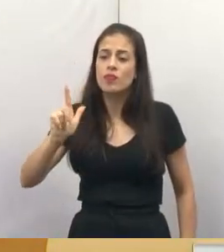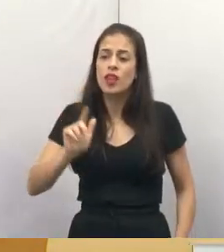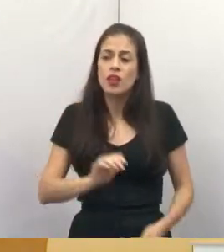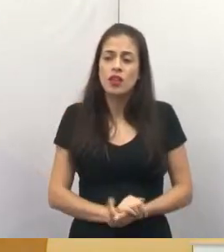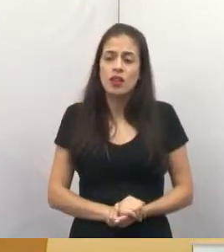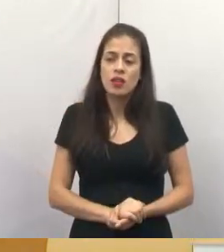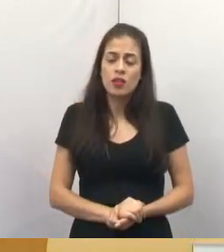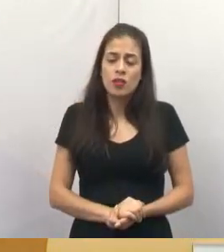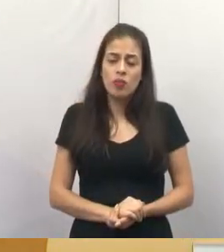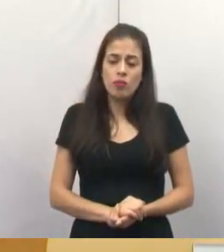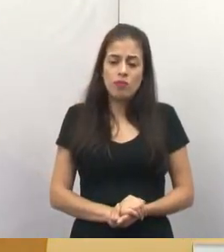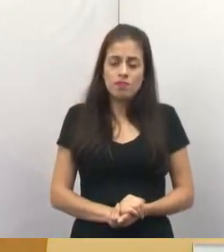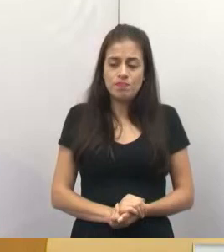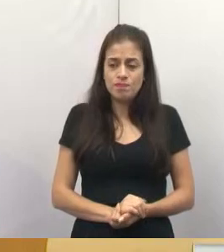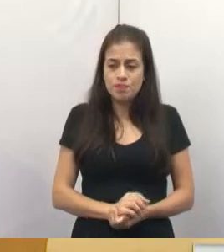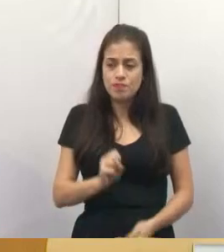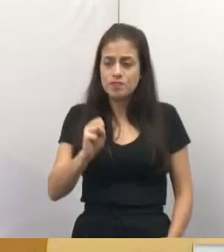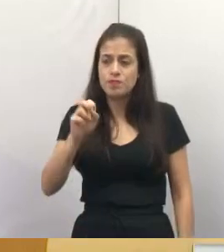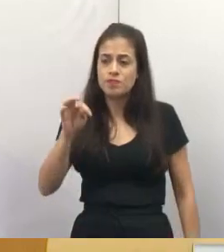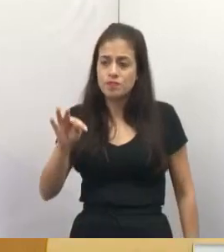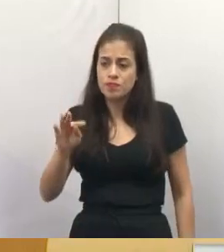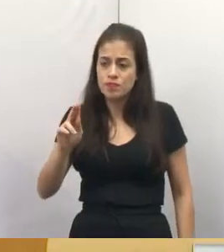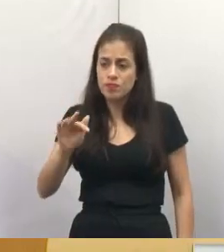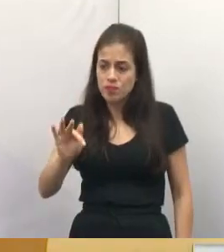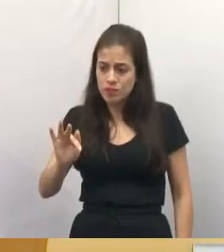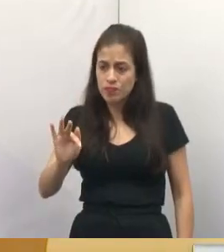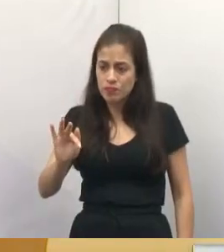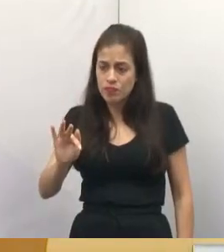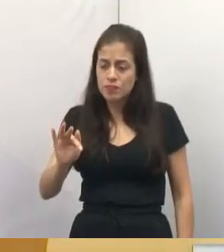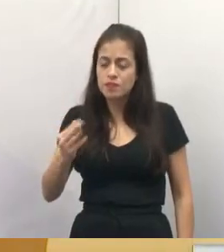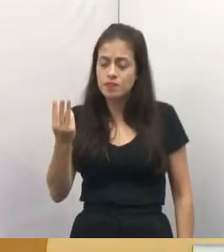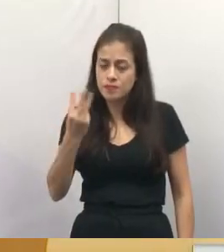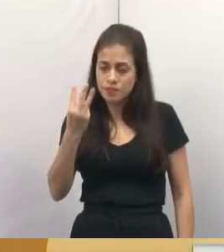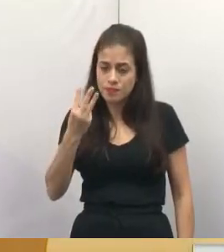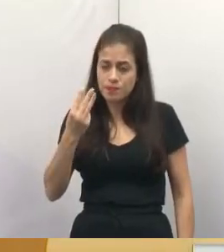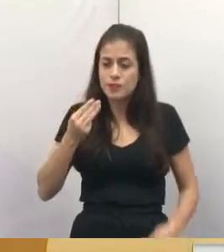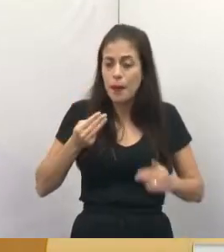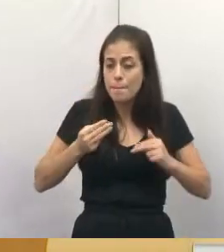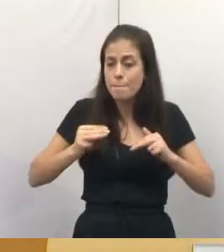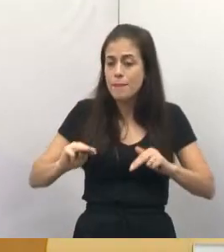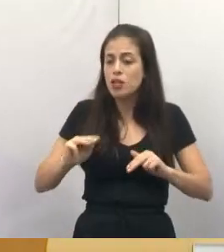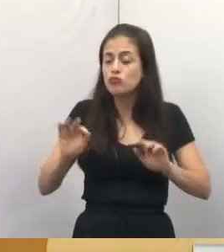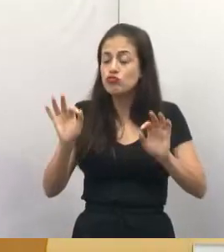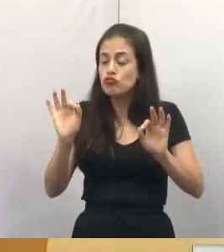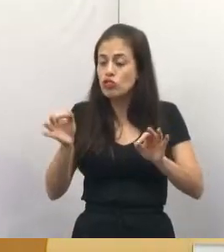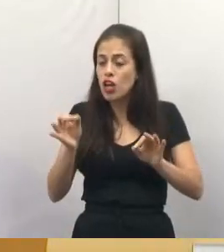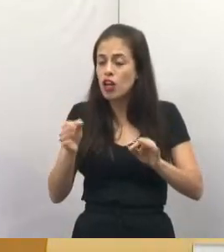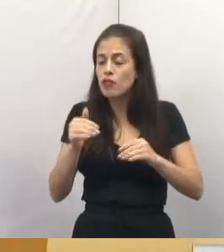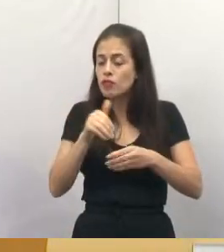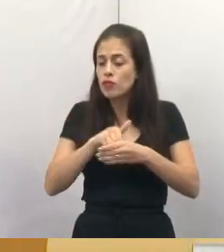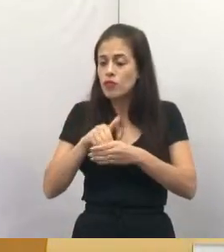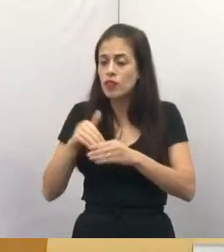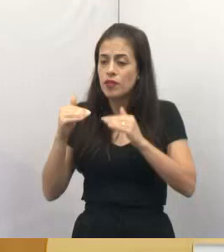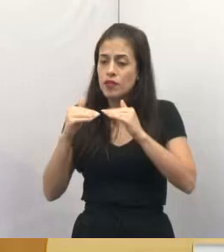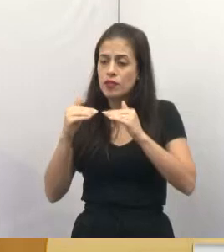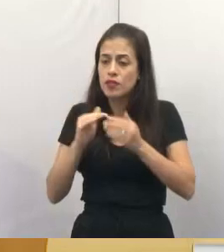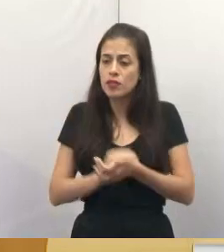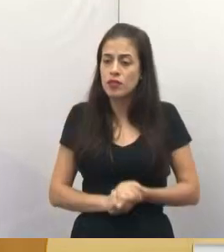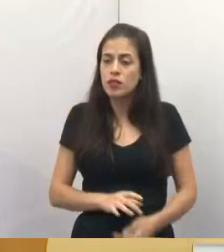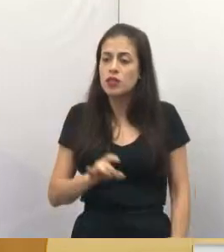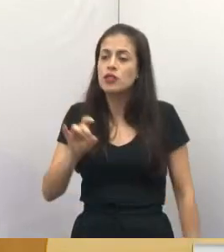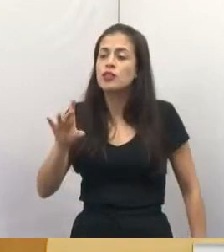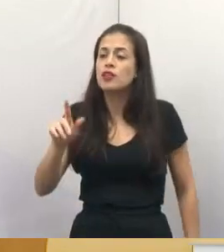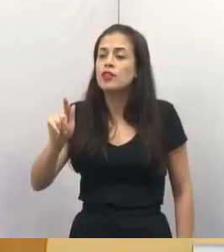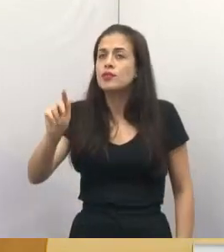turma e dos 5 ministros do Supremo, 3 já votaram favorável para a gente, só a benção do